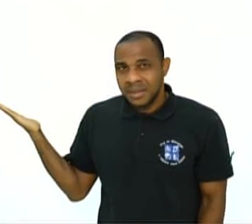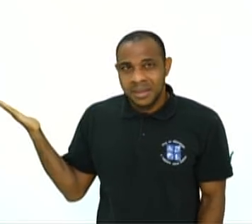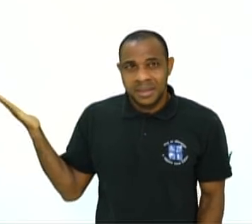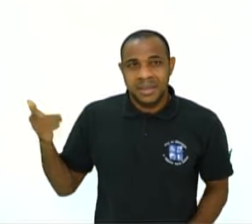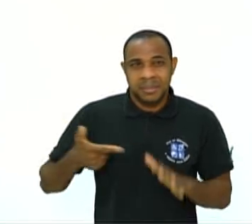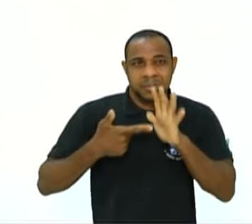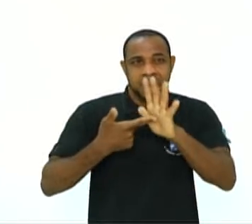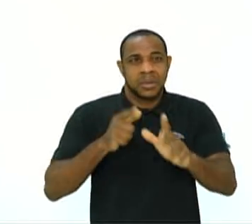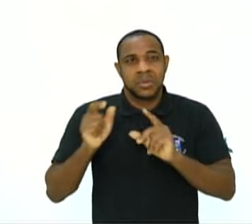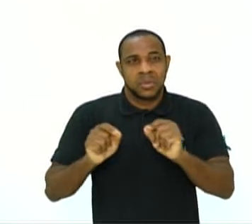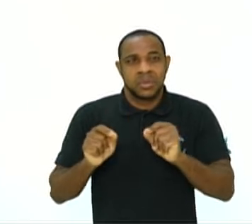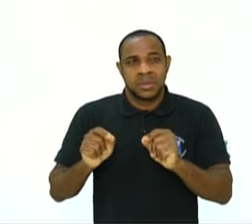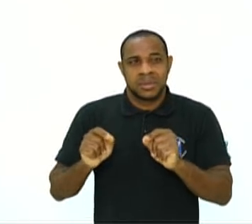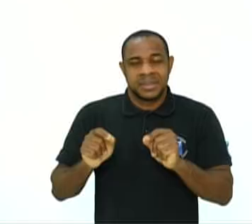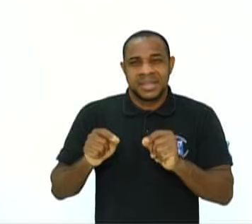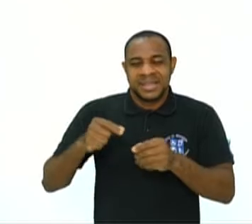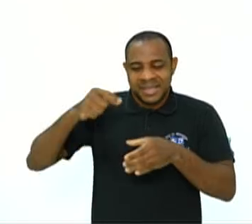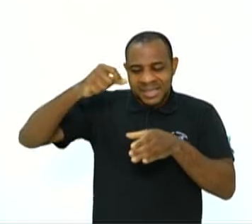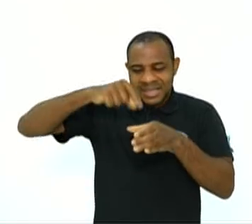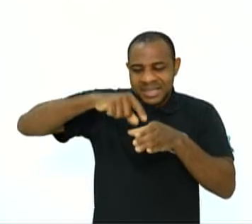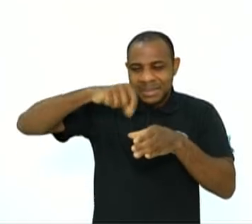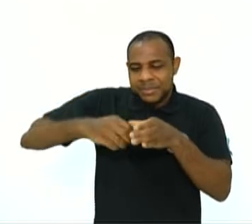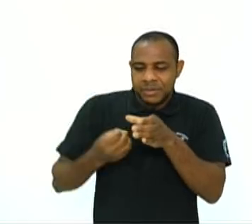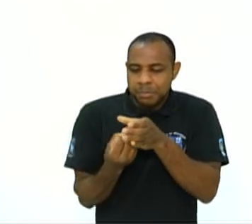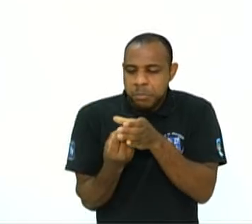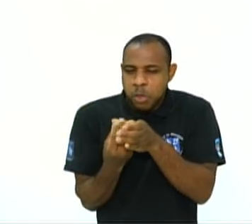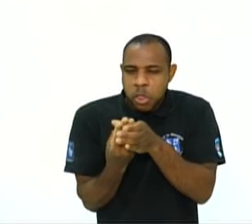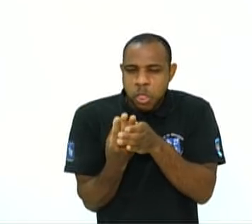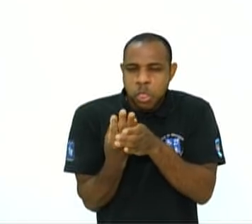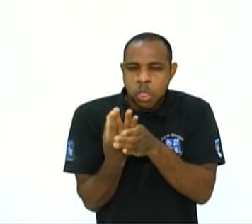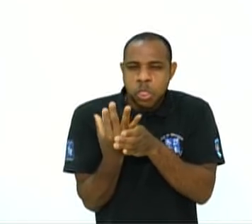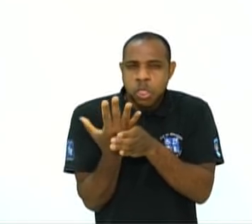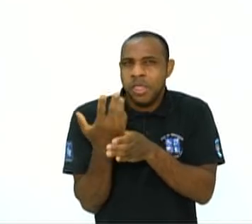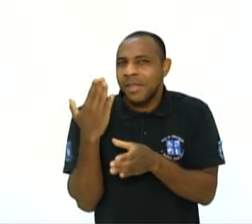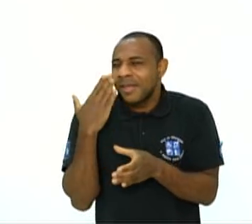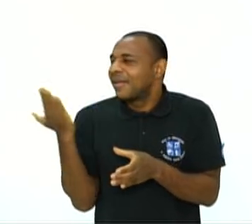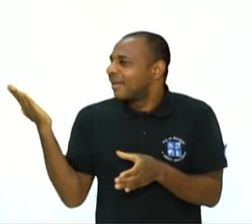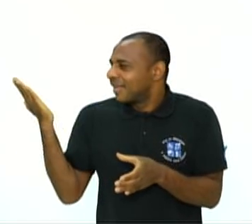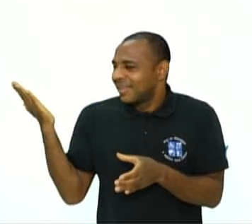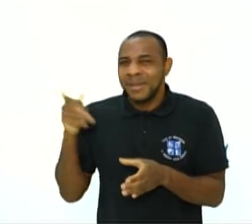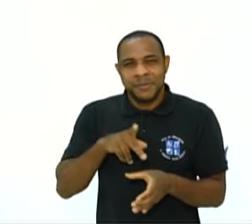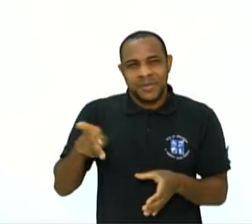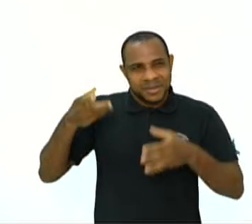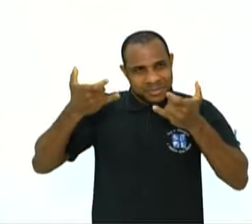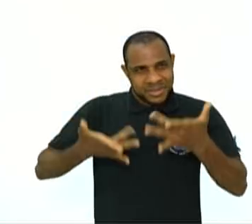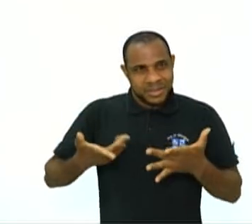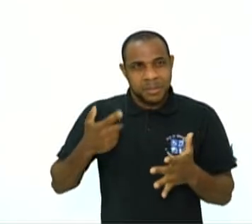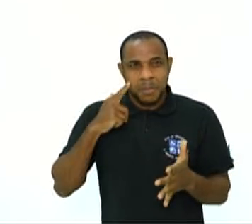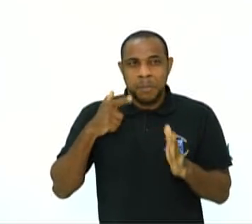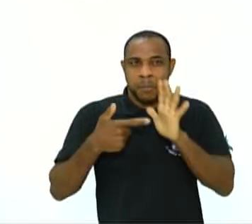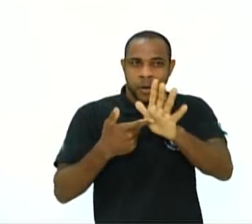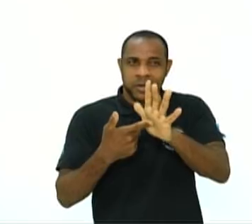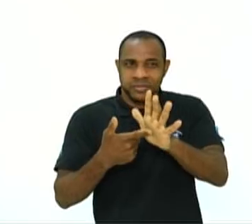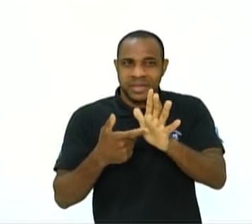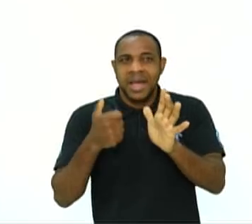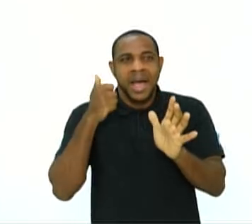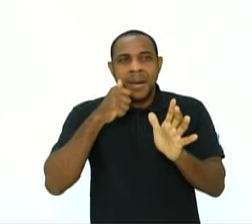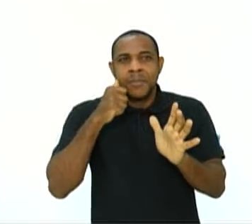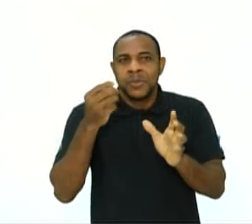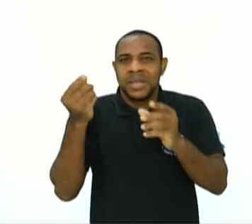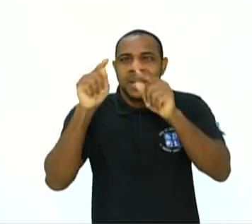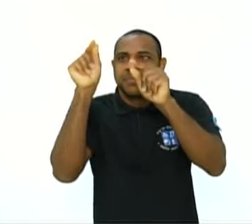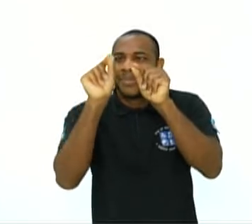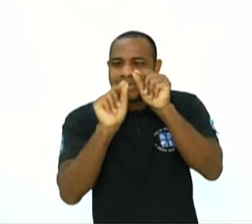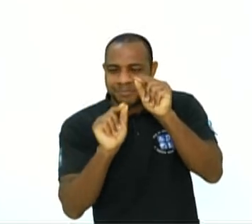está representando sementes que germinam, né? Então, como a prof falou, ela traz a figura dessa mulher